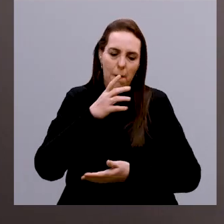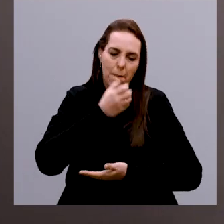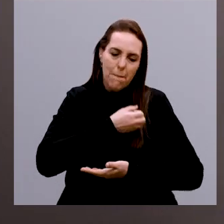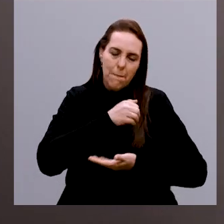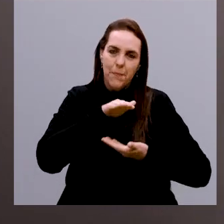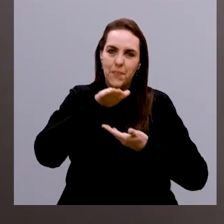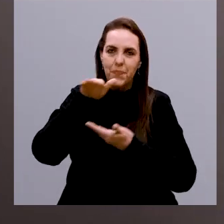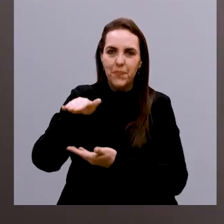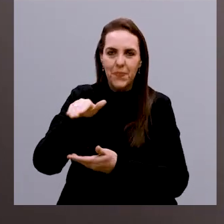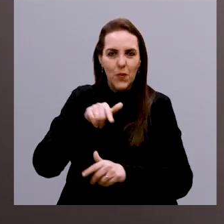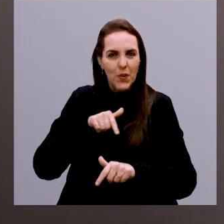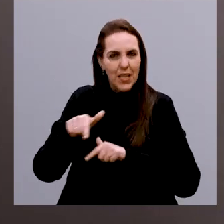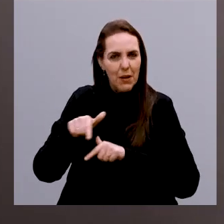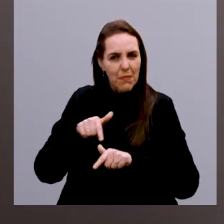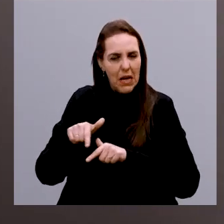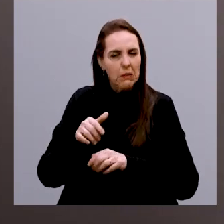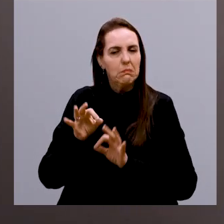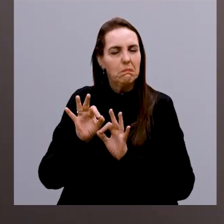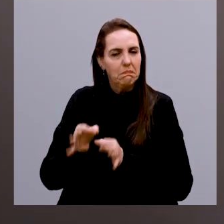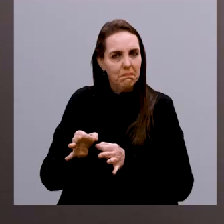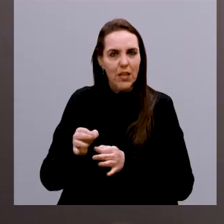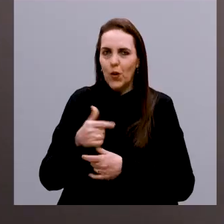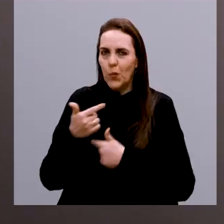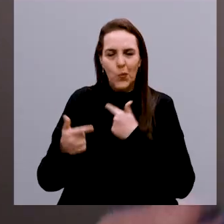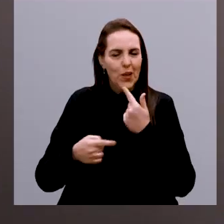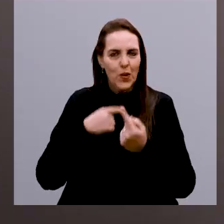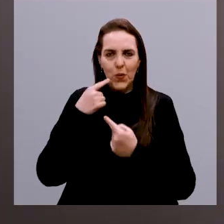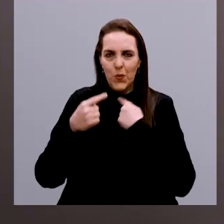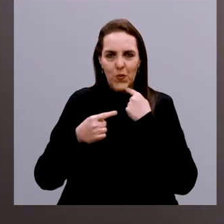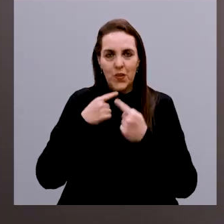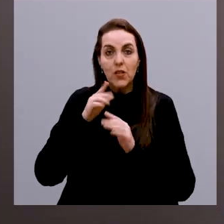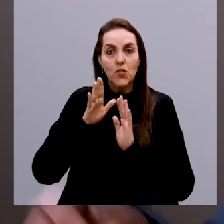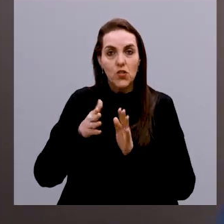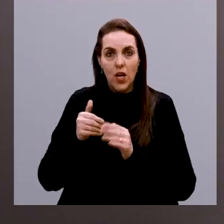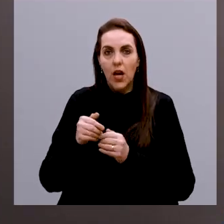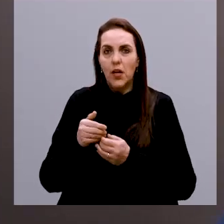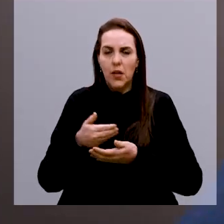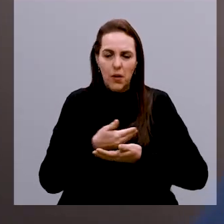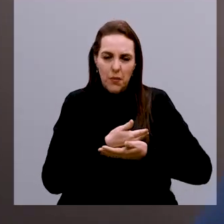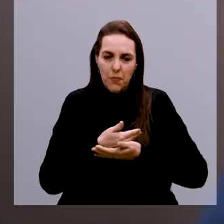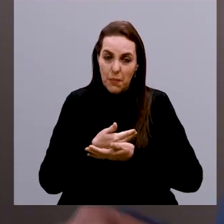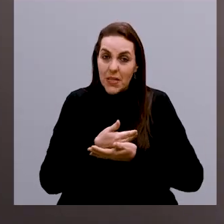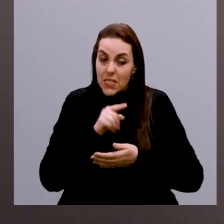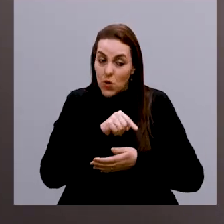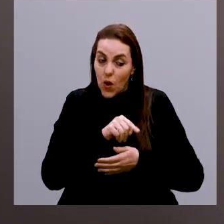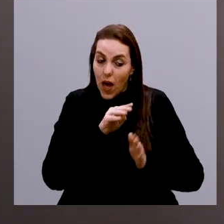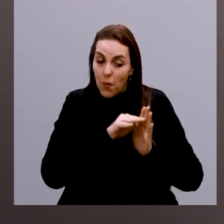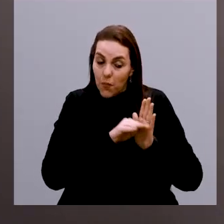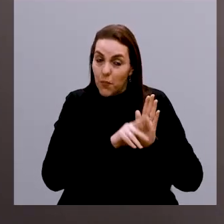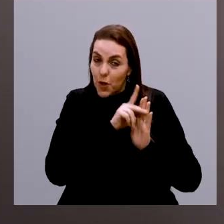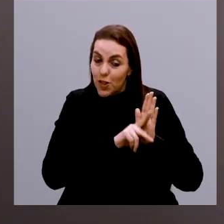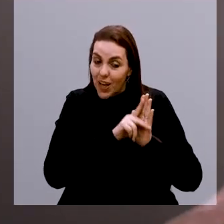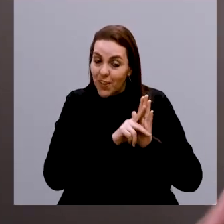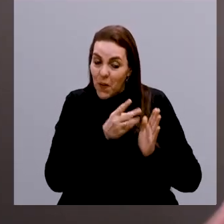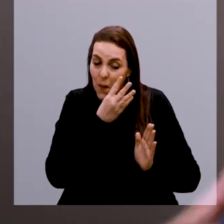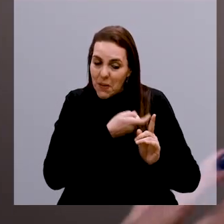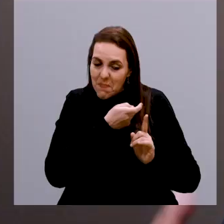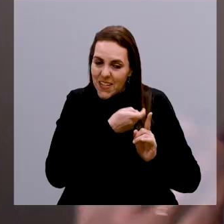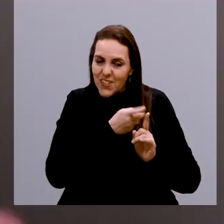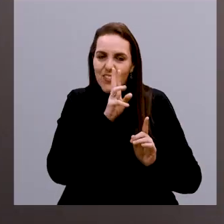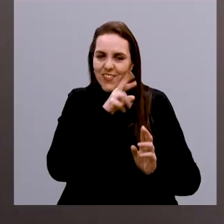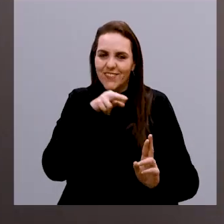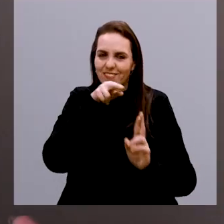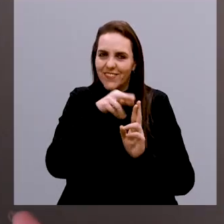leite com um trabalho que é, sem dúvida nenhuma, já mesmo ainda sendo um bebezinho e tendo só 4 meses, já é